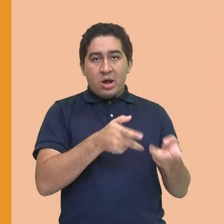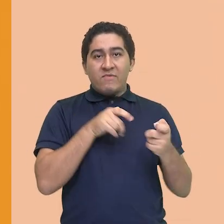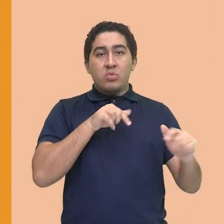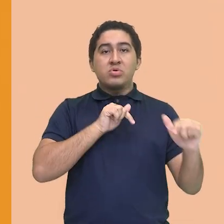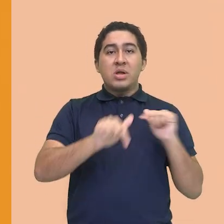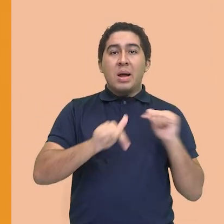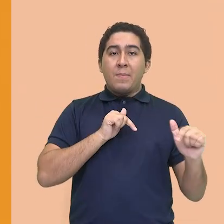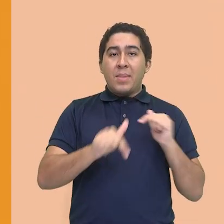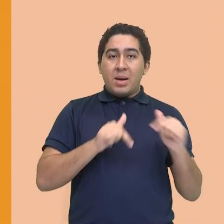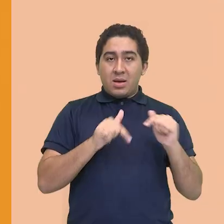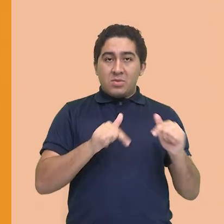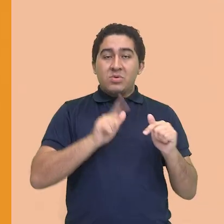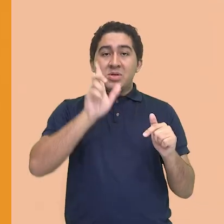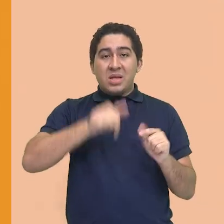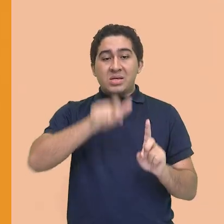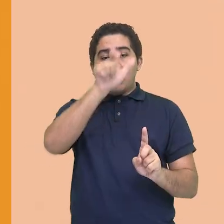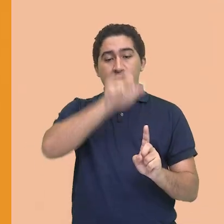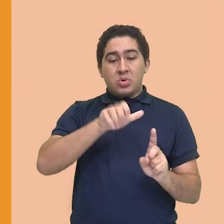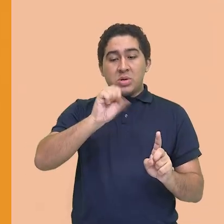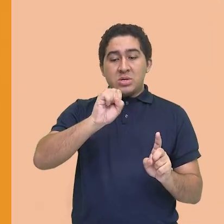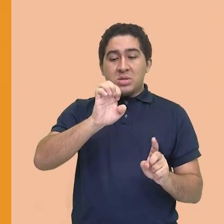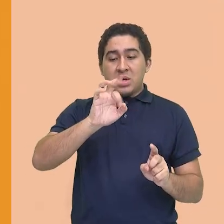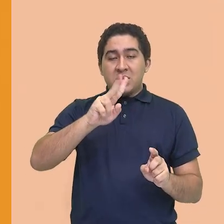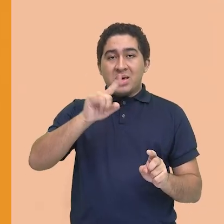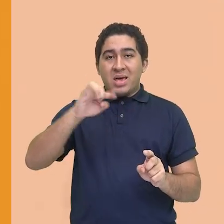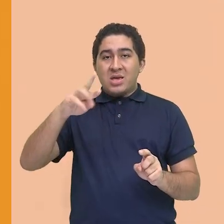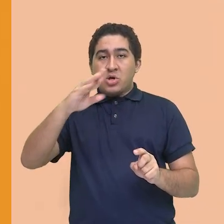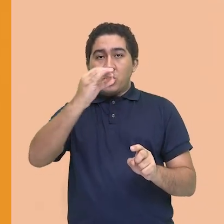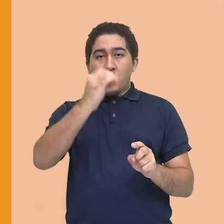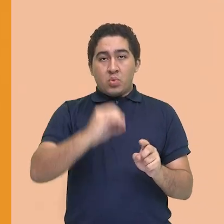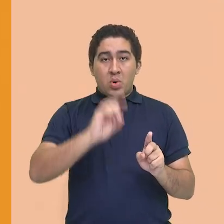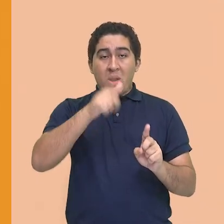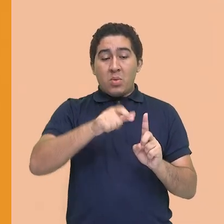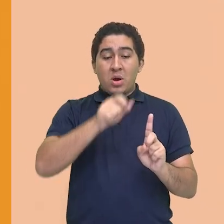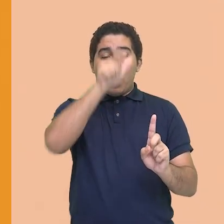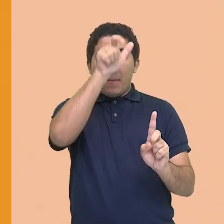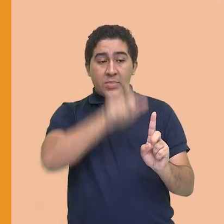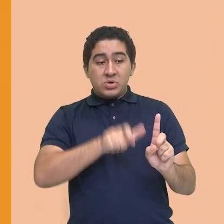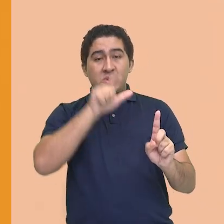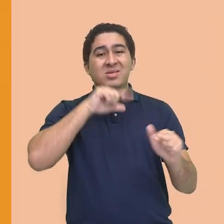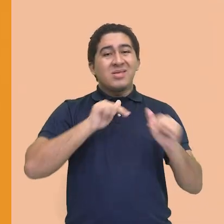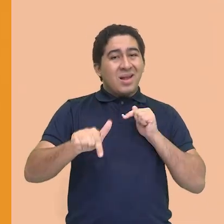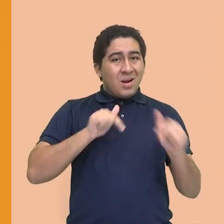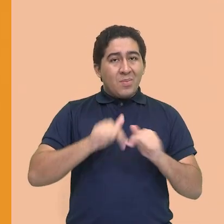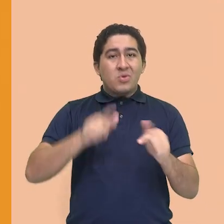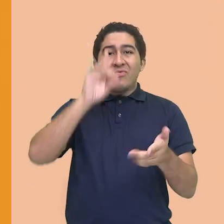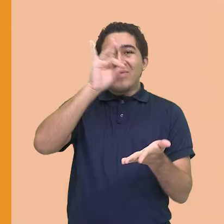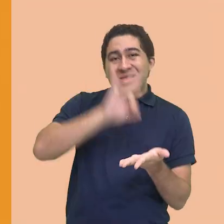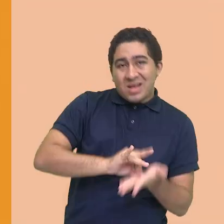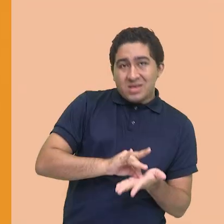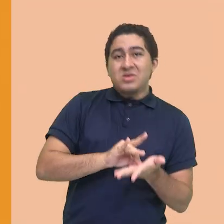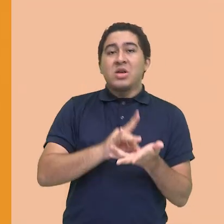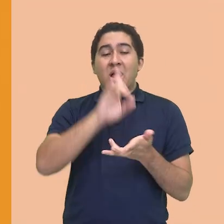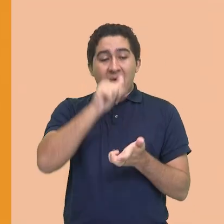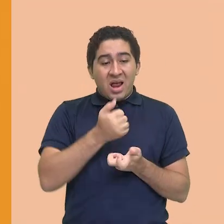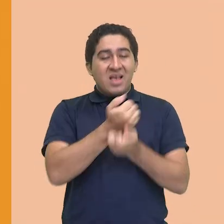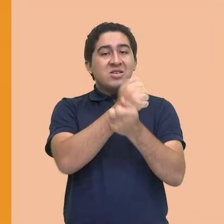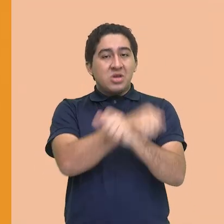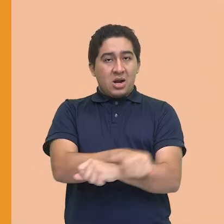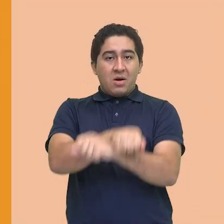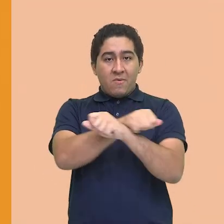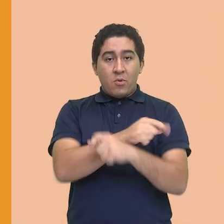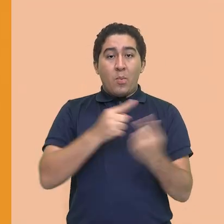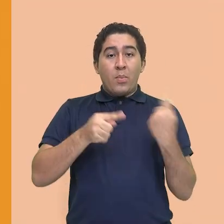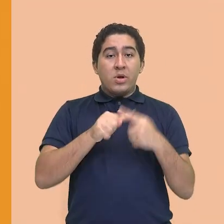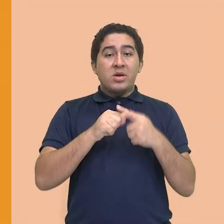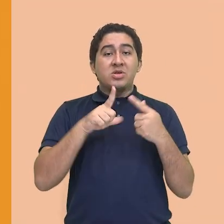trabalho do seringueiro, que de fato foi um indivíduo que trabalhou para escravizar-se através do